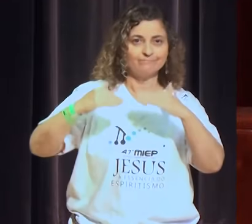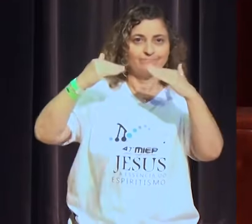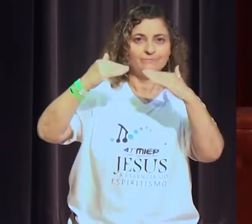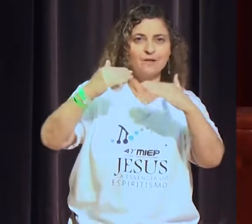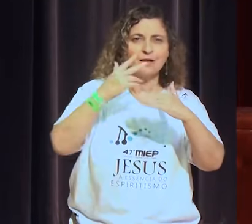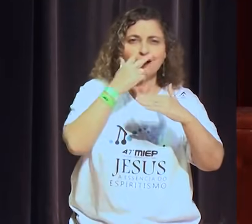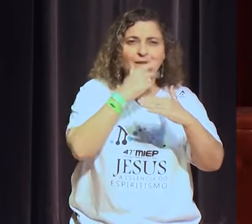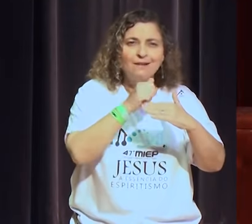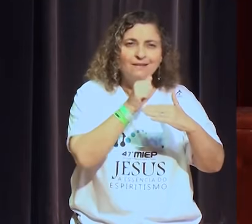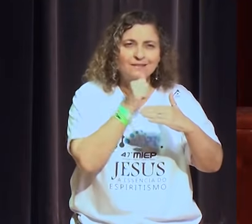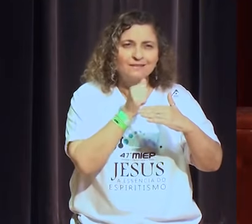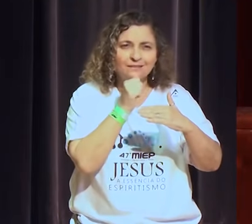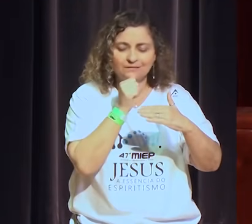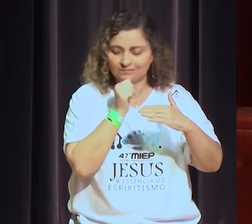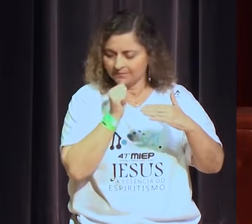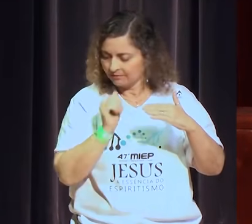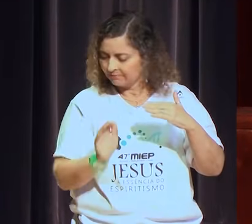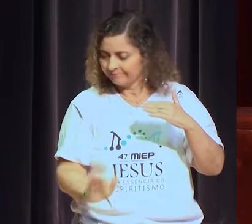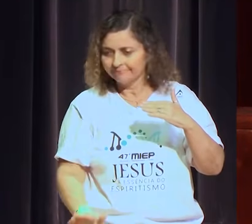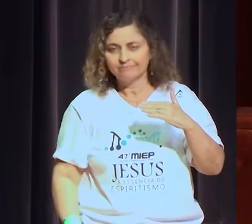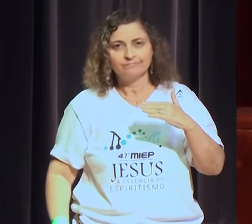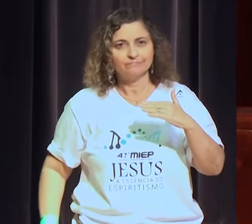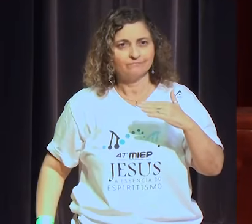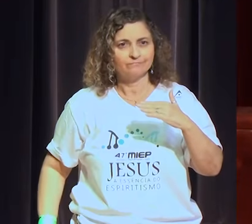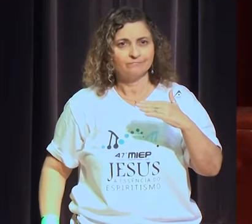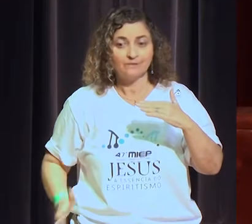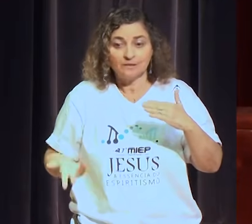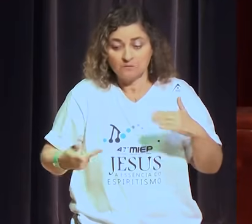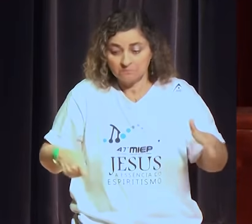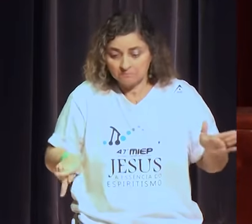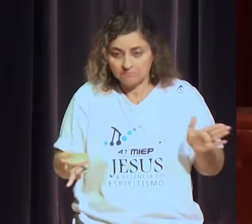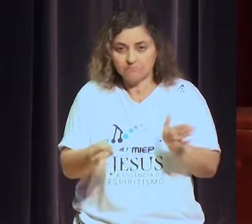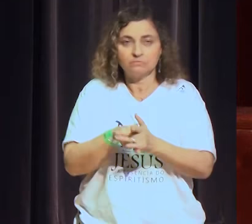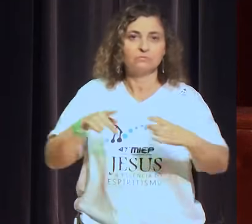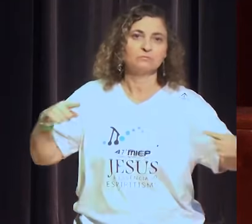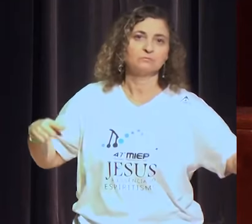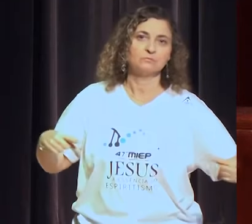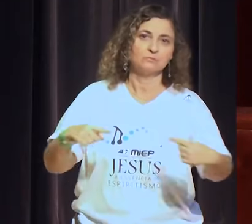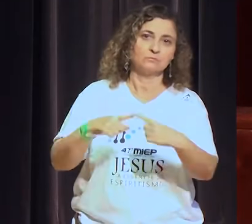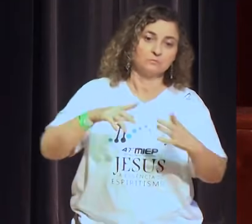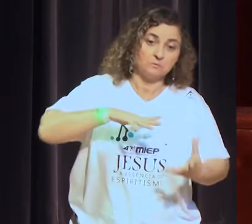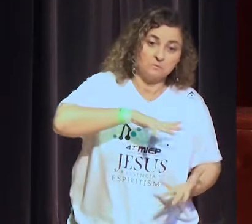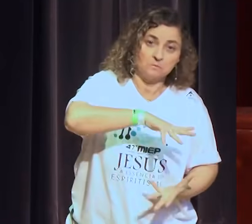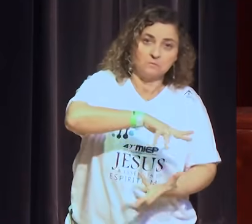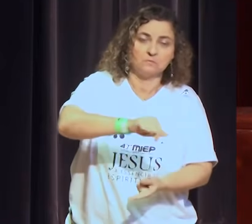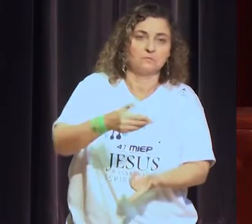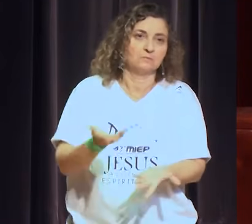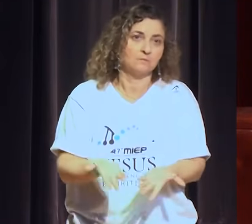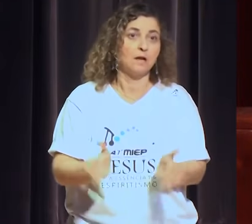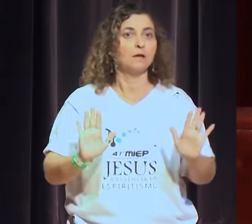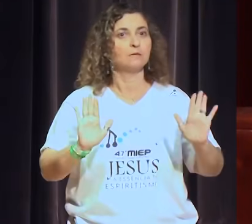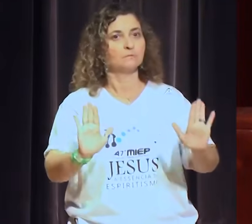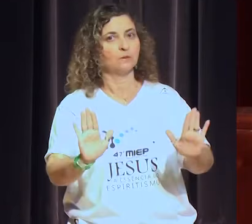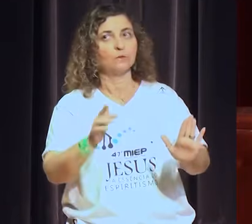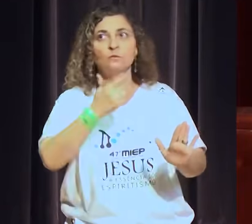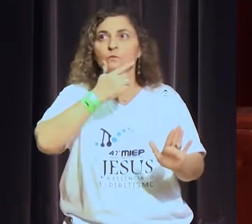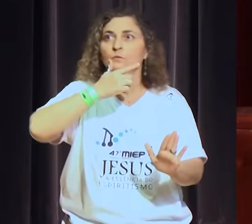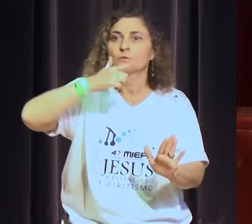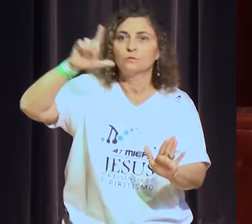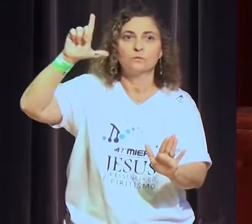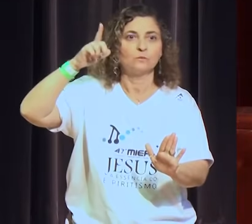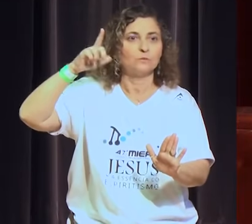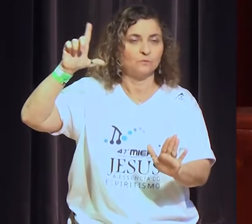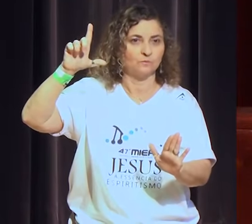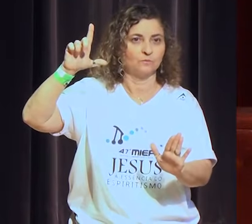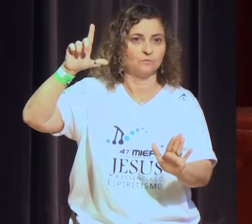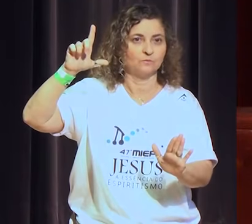da capacidade psíquica religiosa se dá de uma maneira. Num planeta hoje, em que nós já estamos